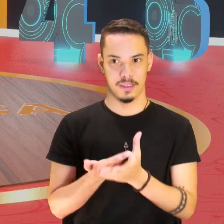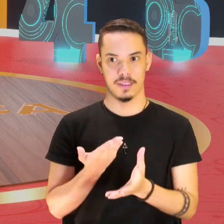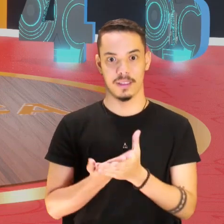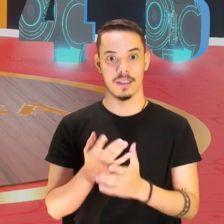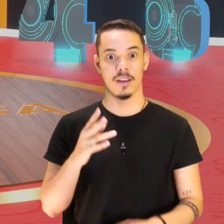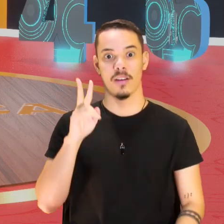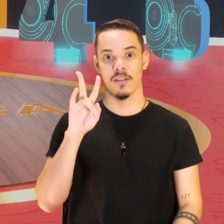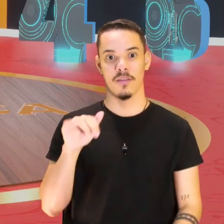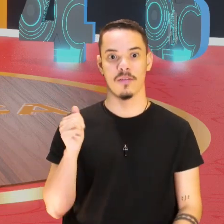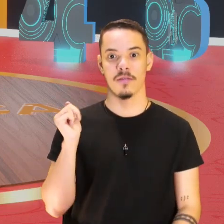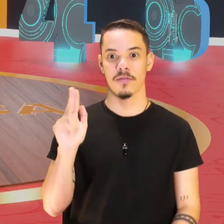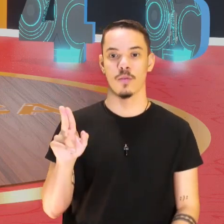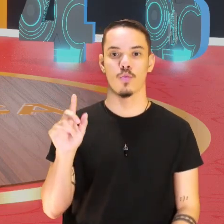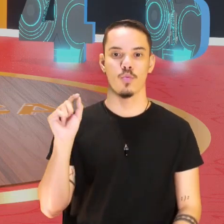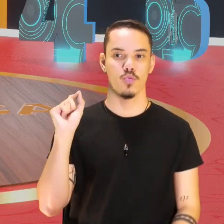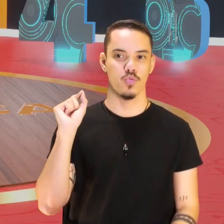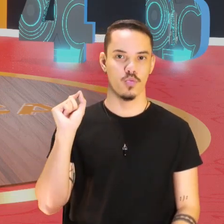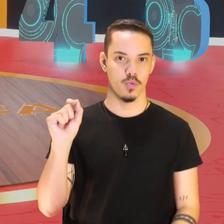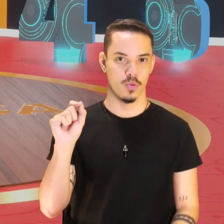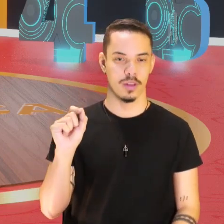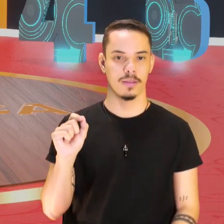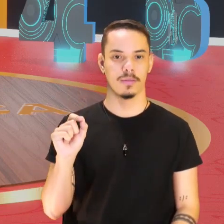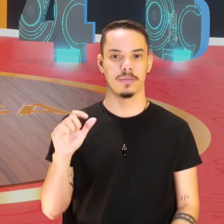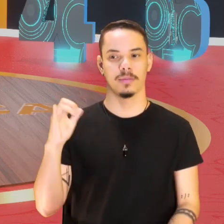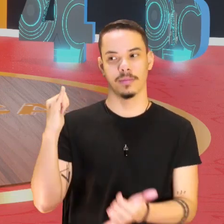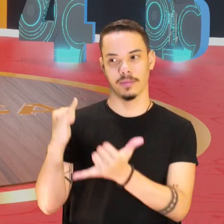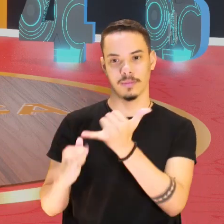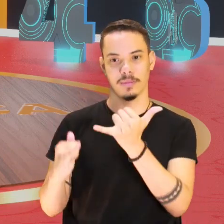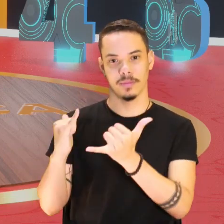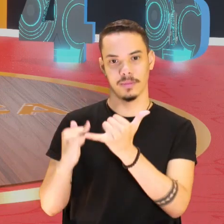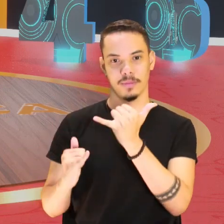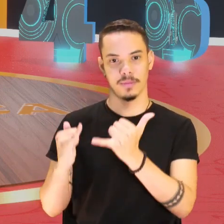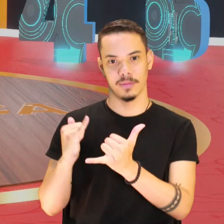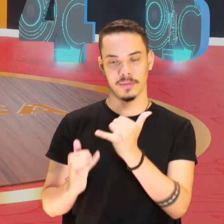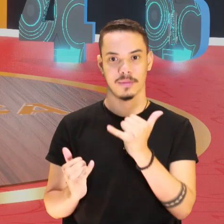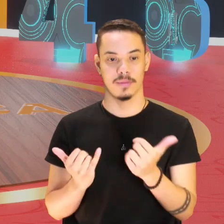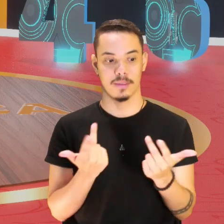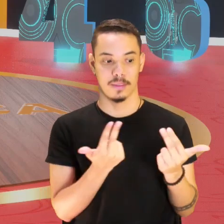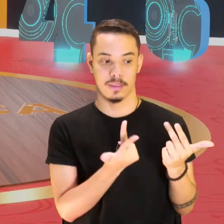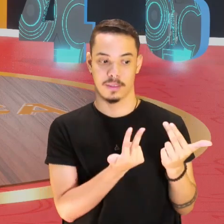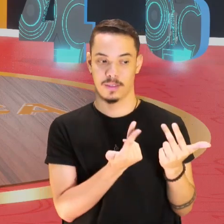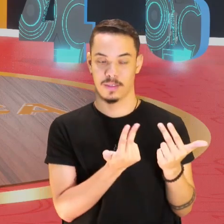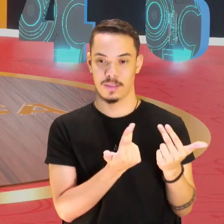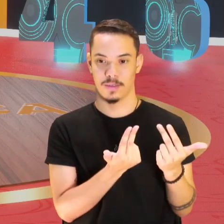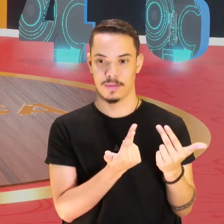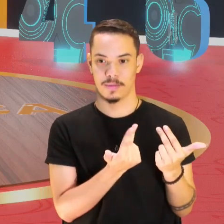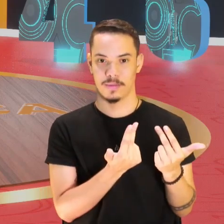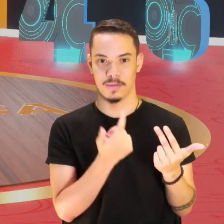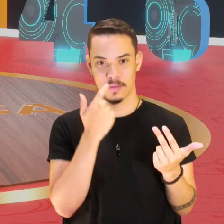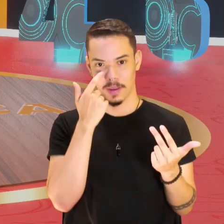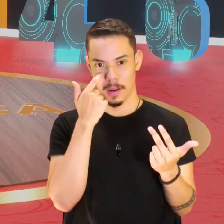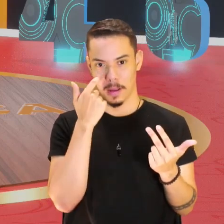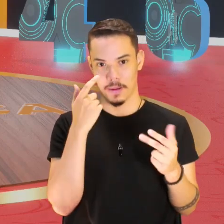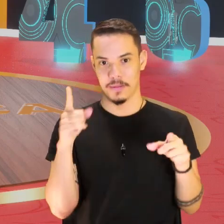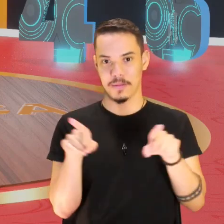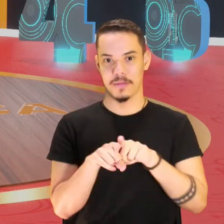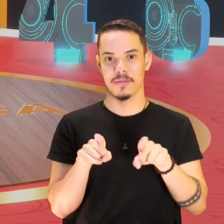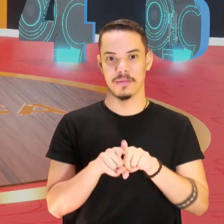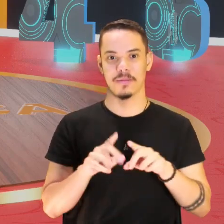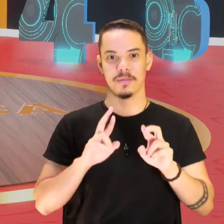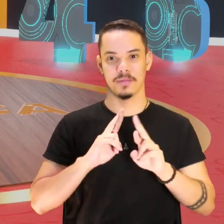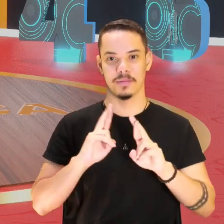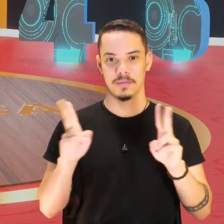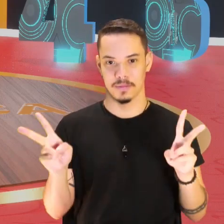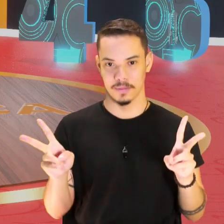viu o que mesmo? Bom, foi semelhanças, não foi? Congruências. Foi semelhanças, congruências. Vimos que são diferentes,